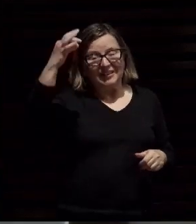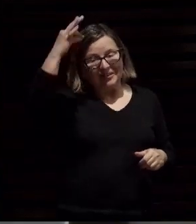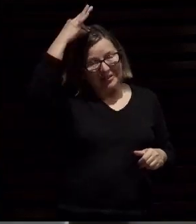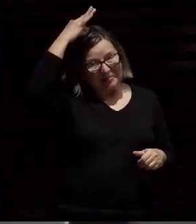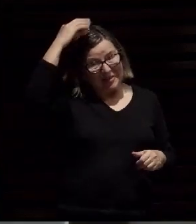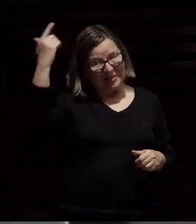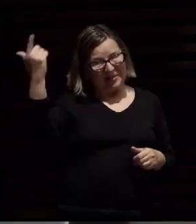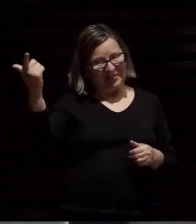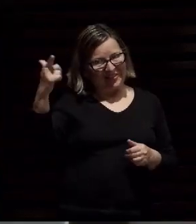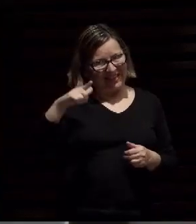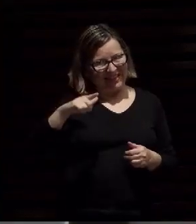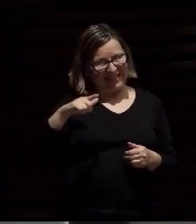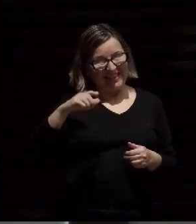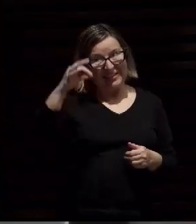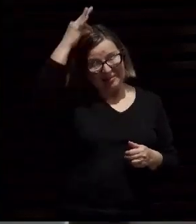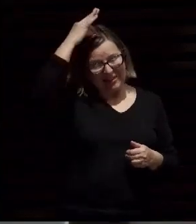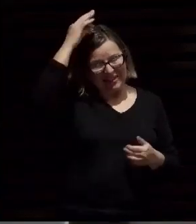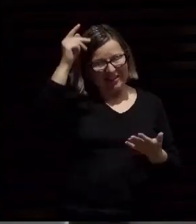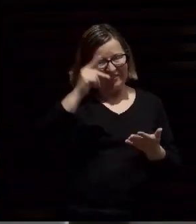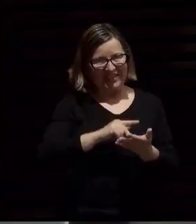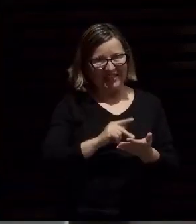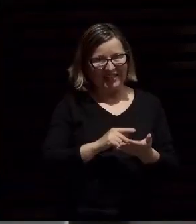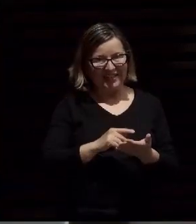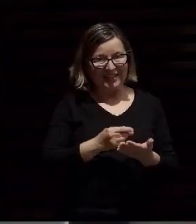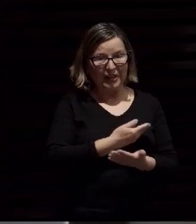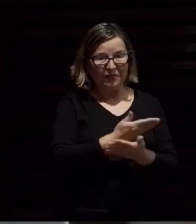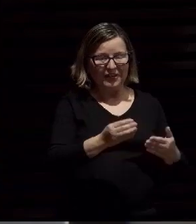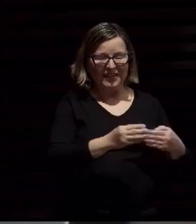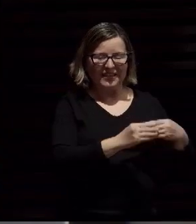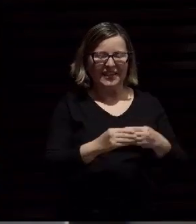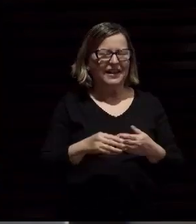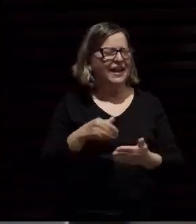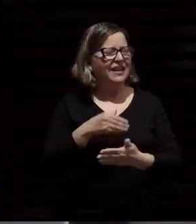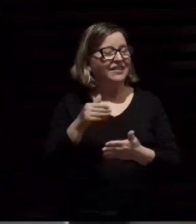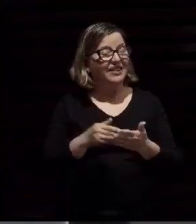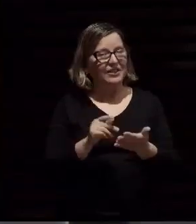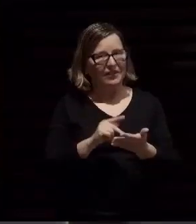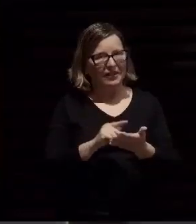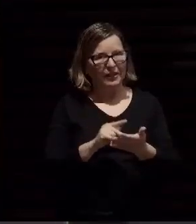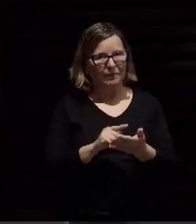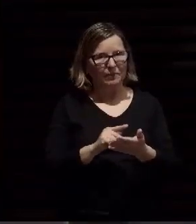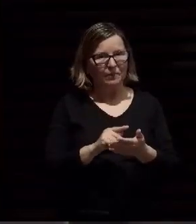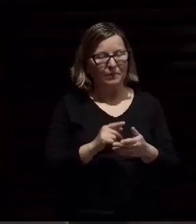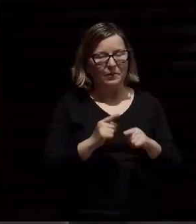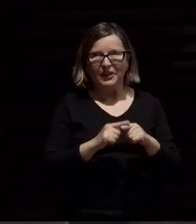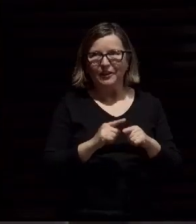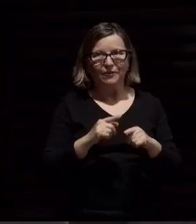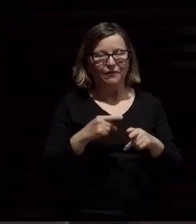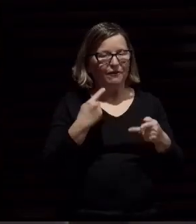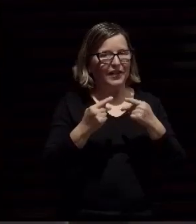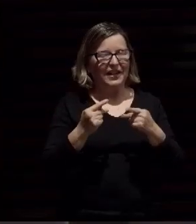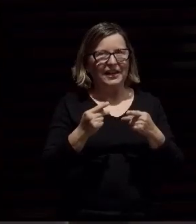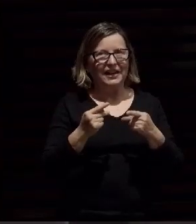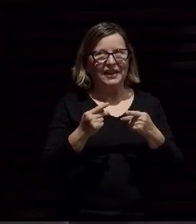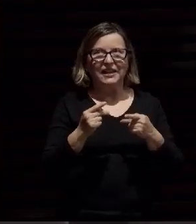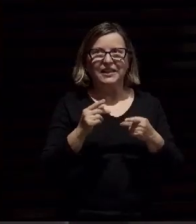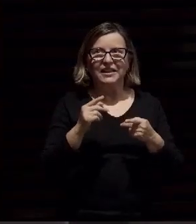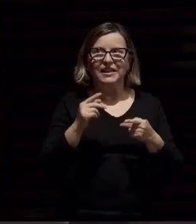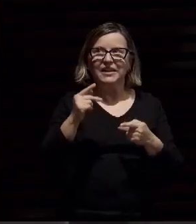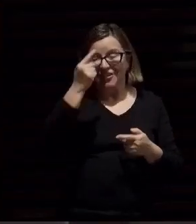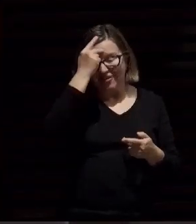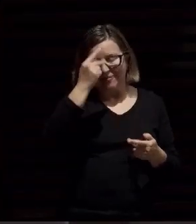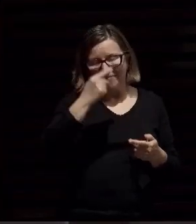o Espírito da verdade, ele vos guiará a toda a verdade. Porque não falará por si mesmo, mas aí no versículo 14 ele